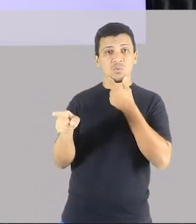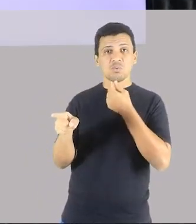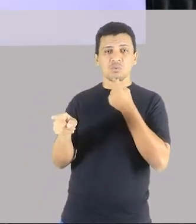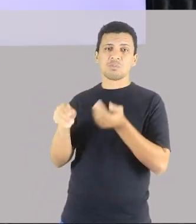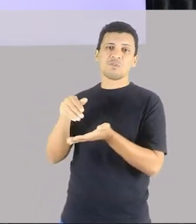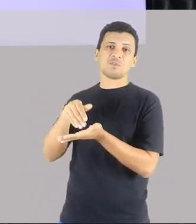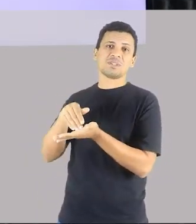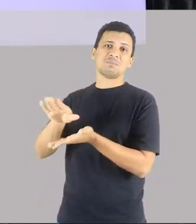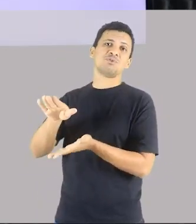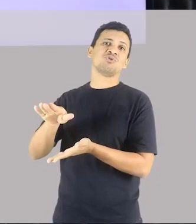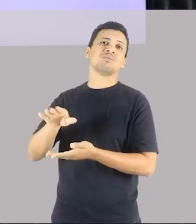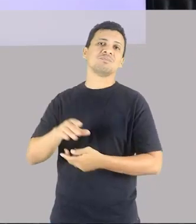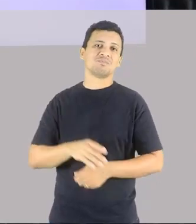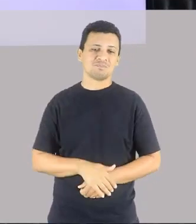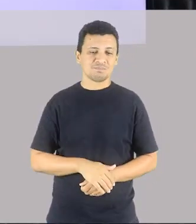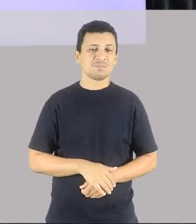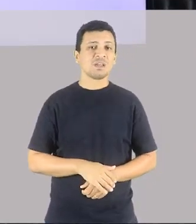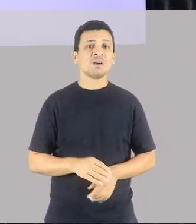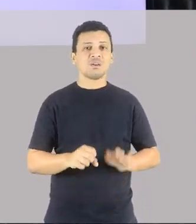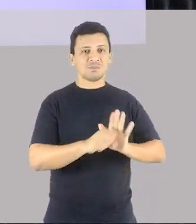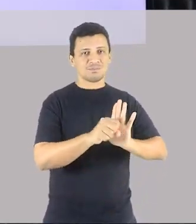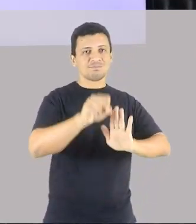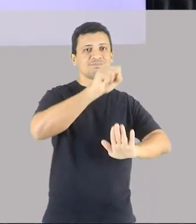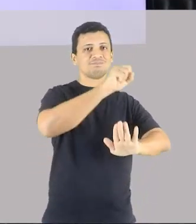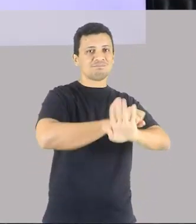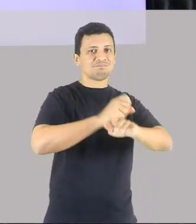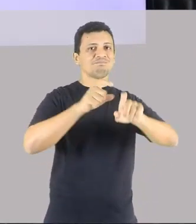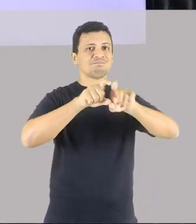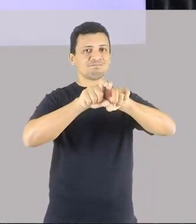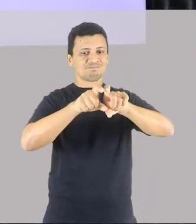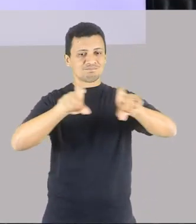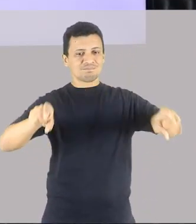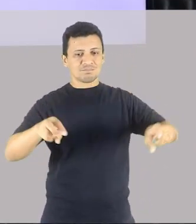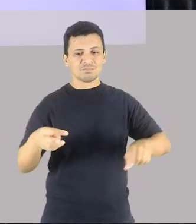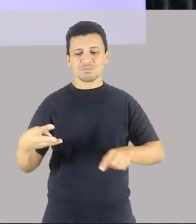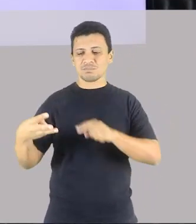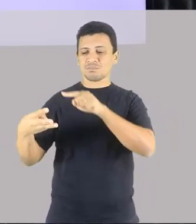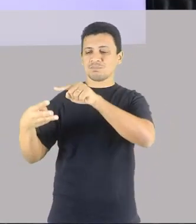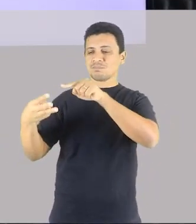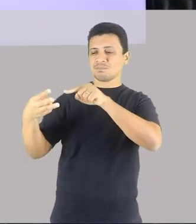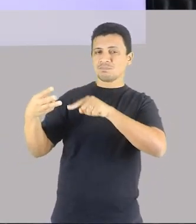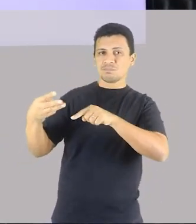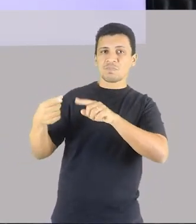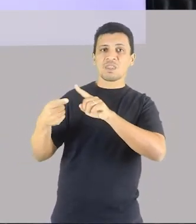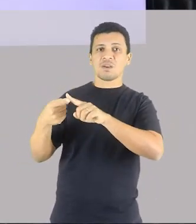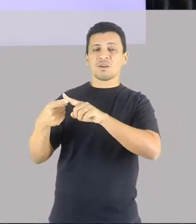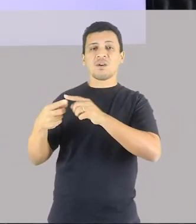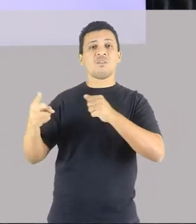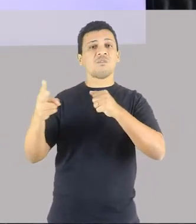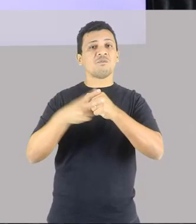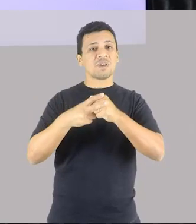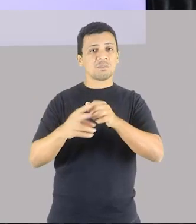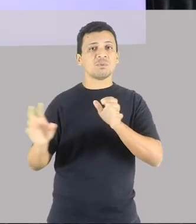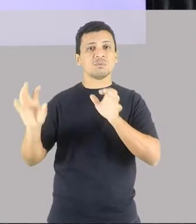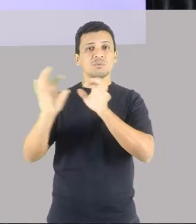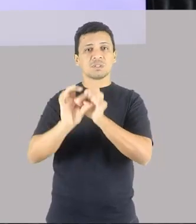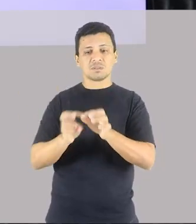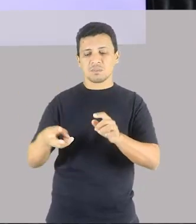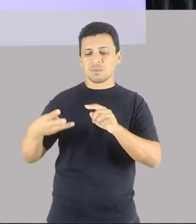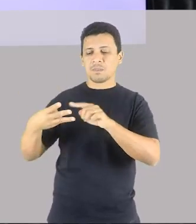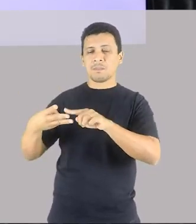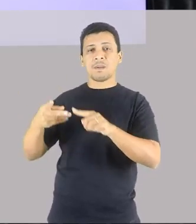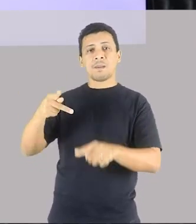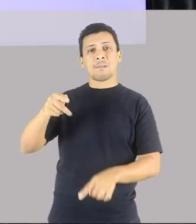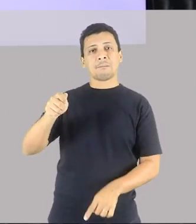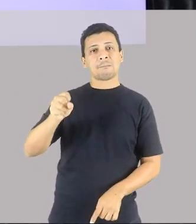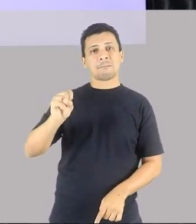aí uma oração subjetiva. Em três casos, não esqueçam, com verbo de ligação, com verbo na voz passiva